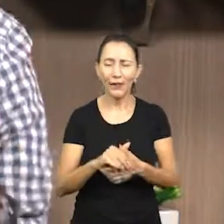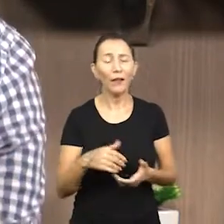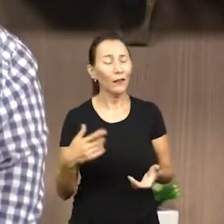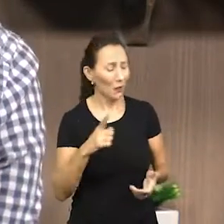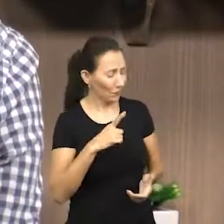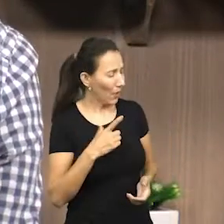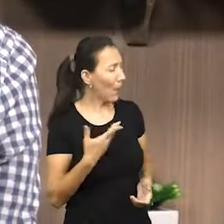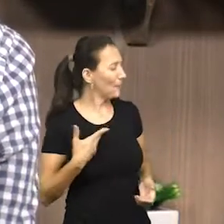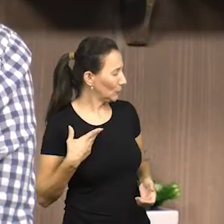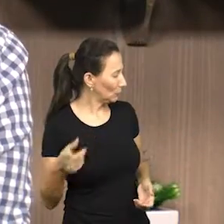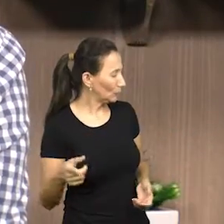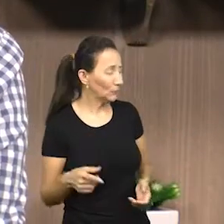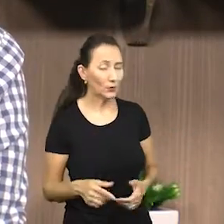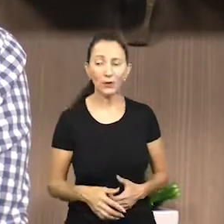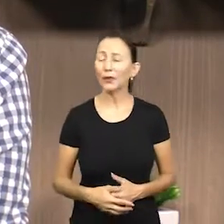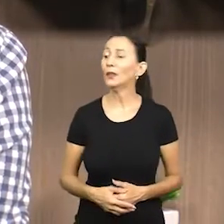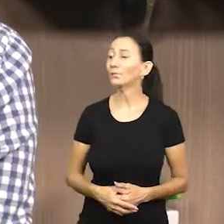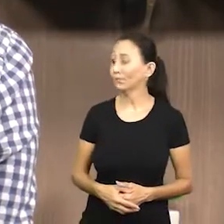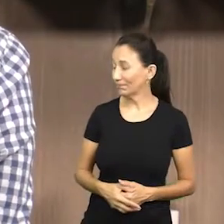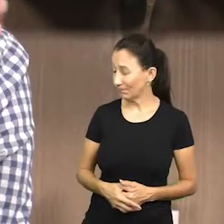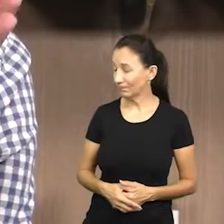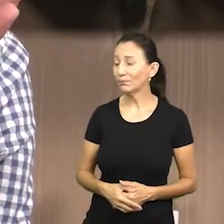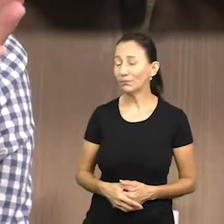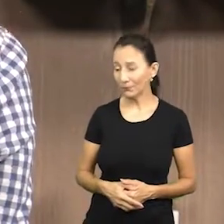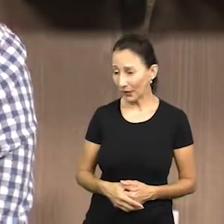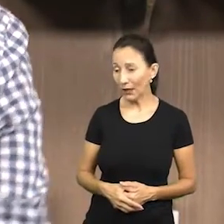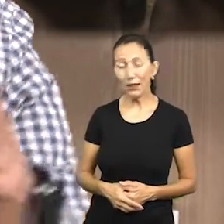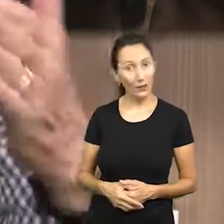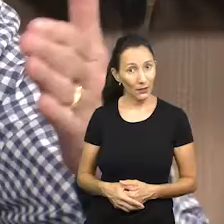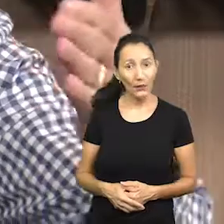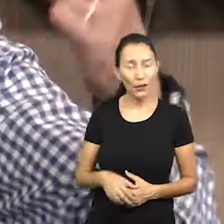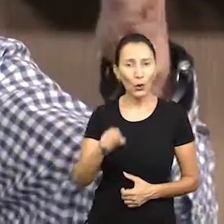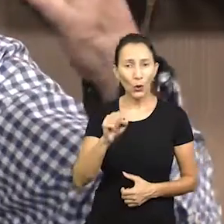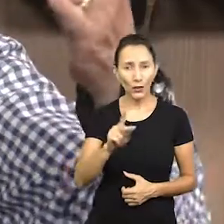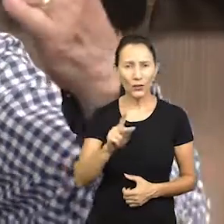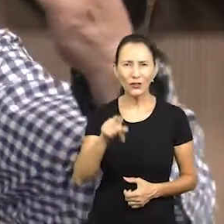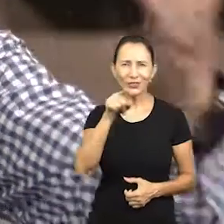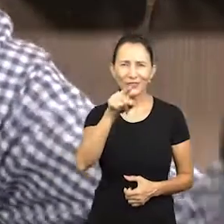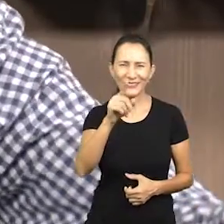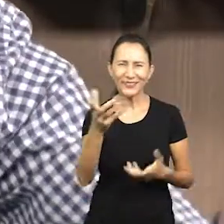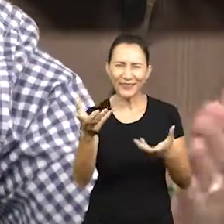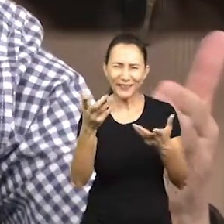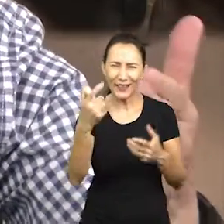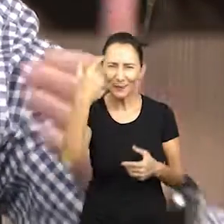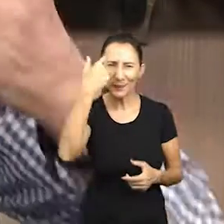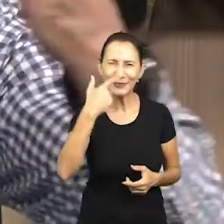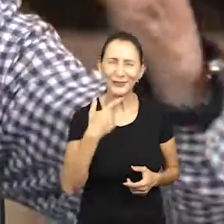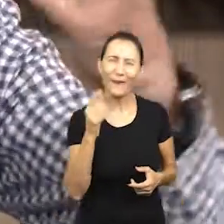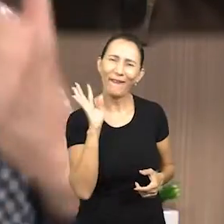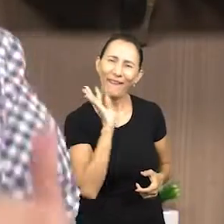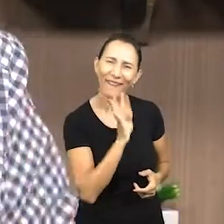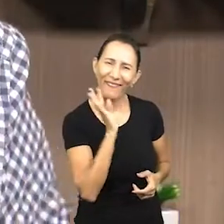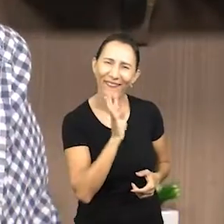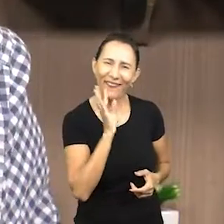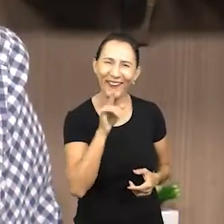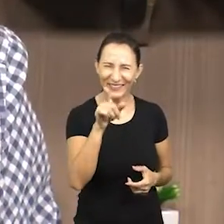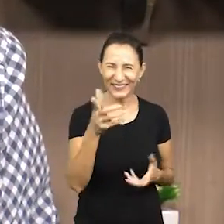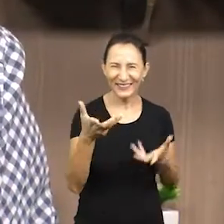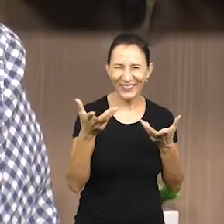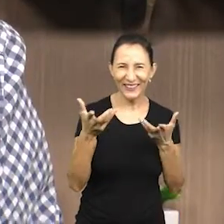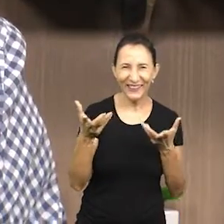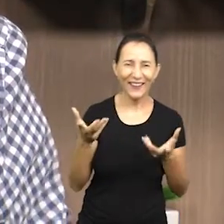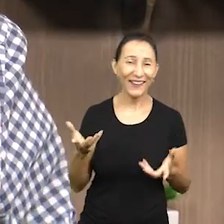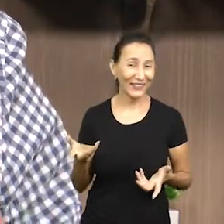disse, olha, no final para ele: isso, se você quiser ser o cara legal, o cara gente boa,